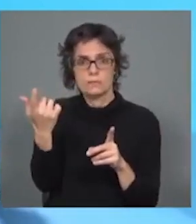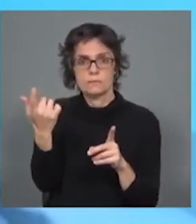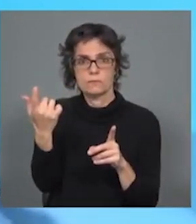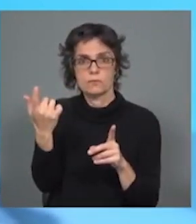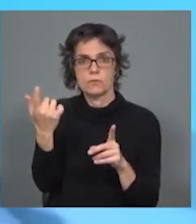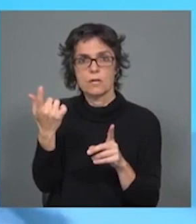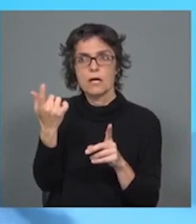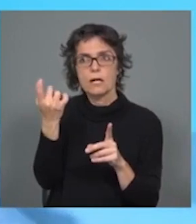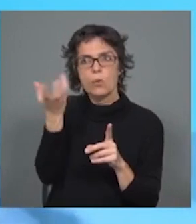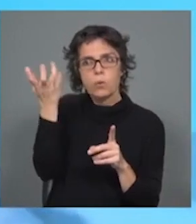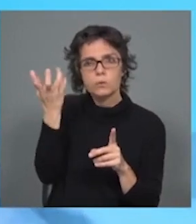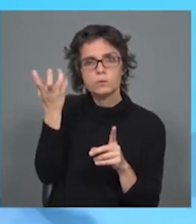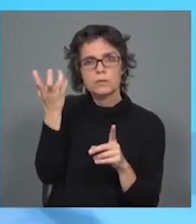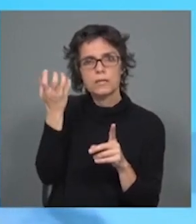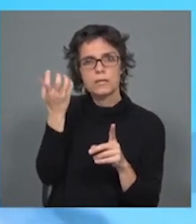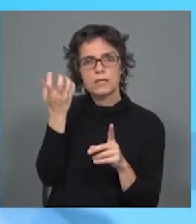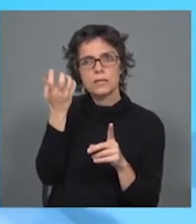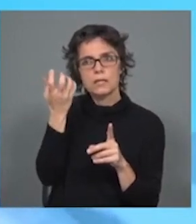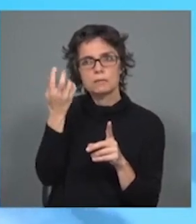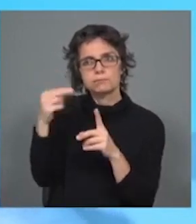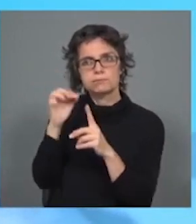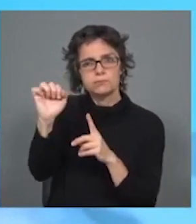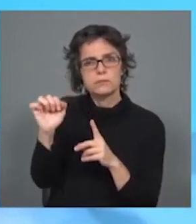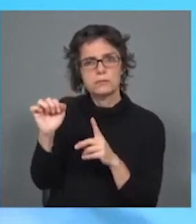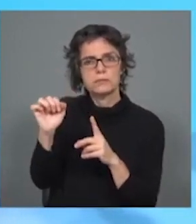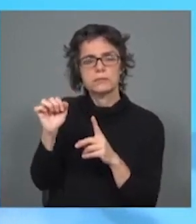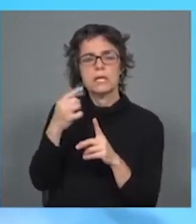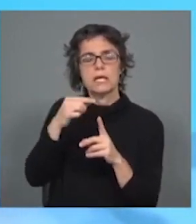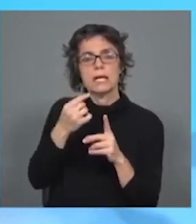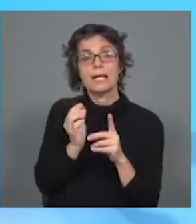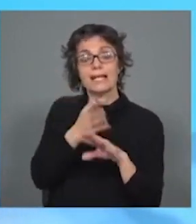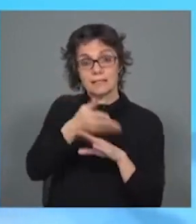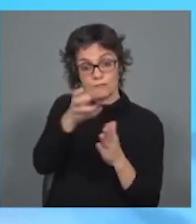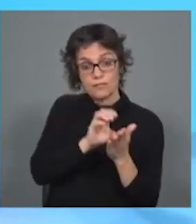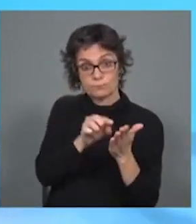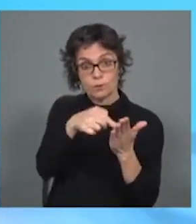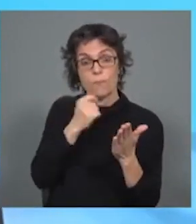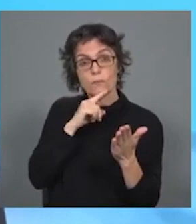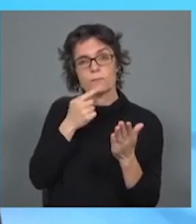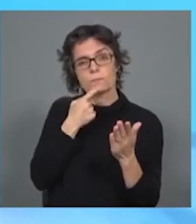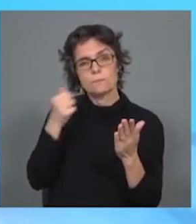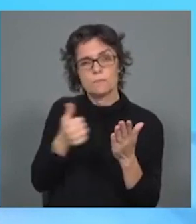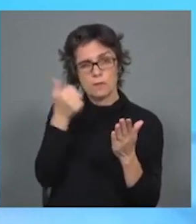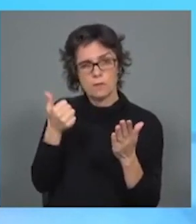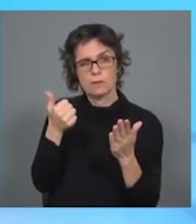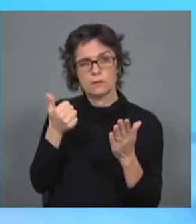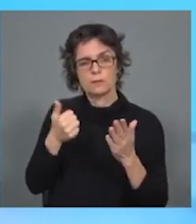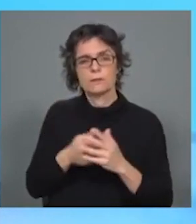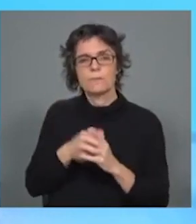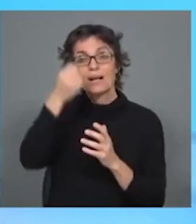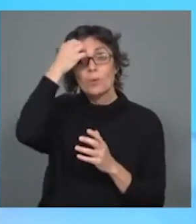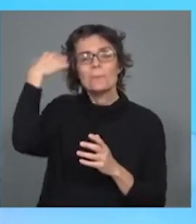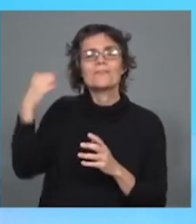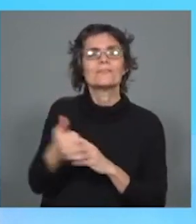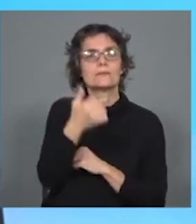nós a entender melhor o contexto judaico daquele tempo. Claro. Então, este diálogo